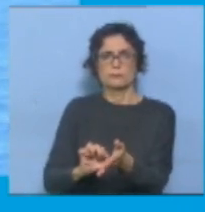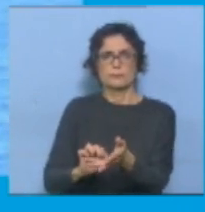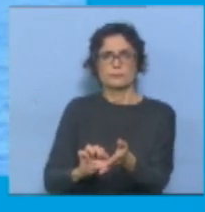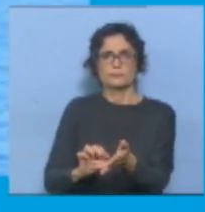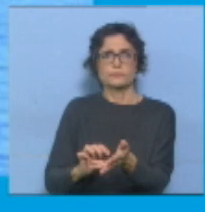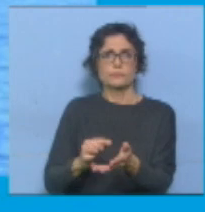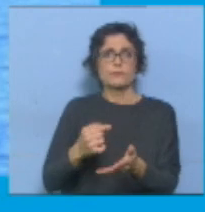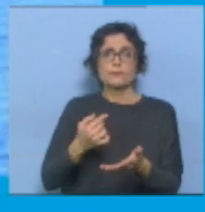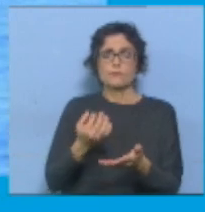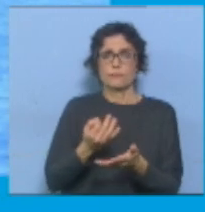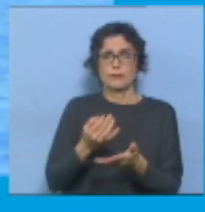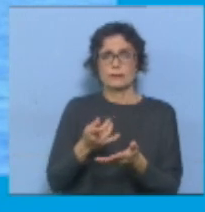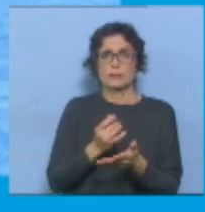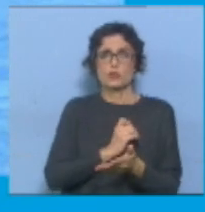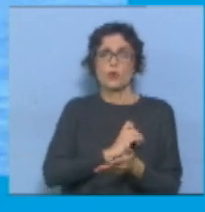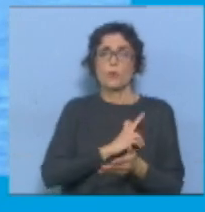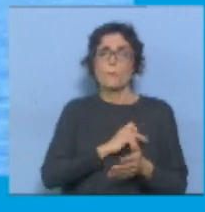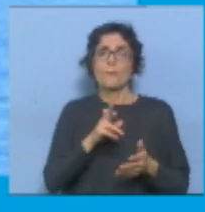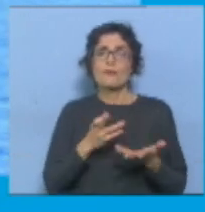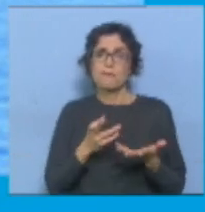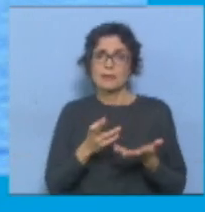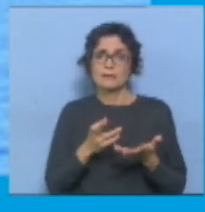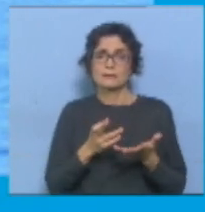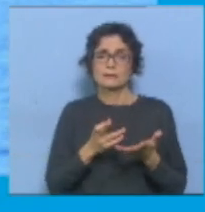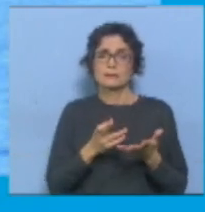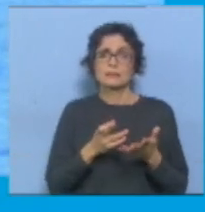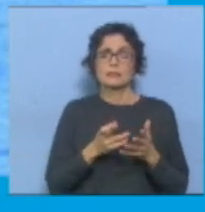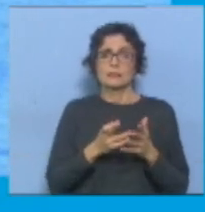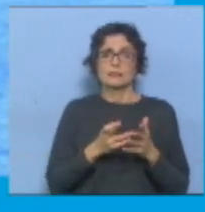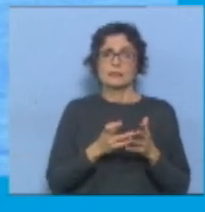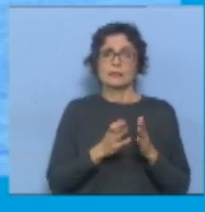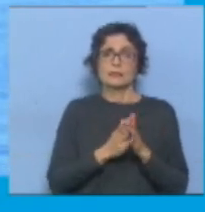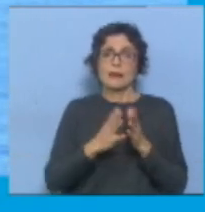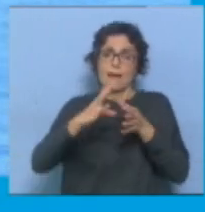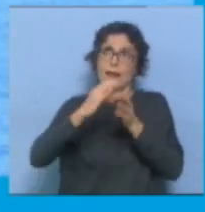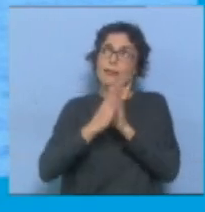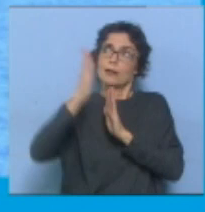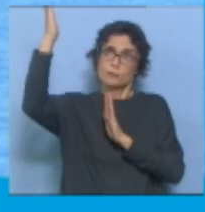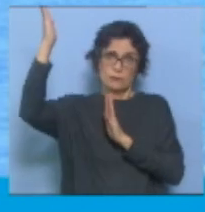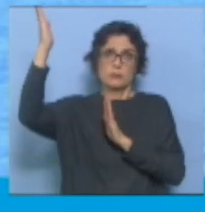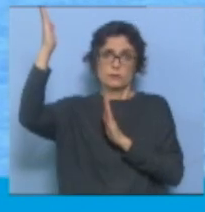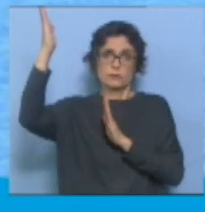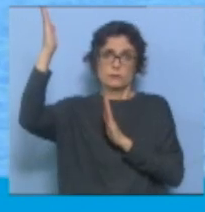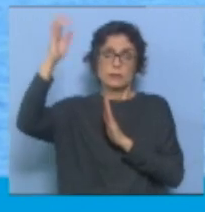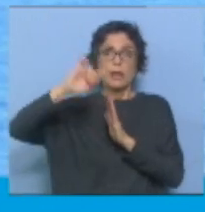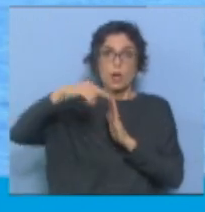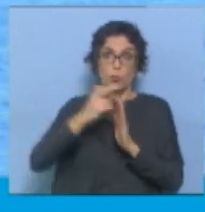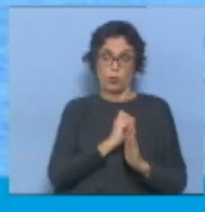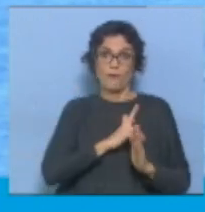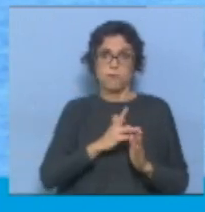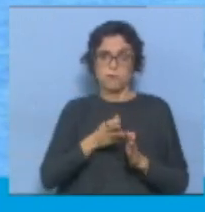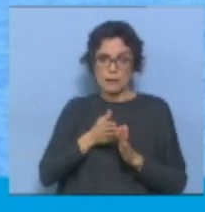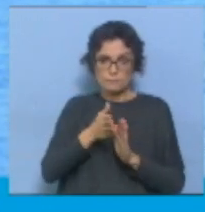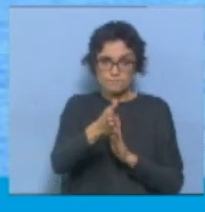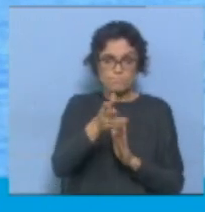a vertente horizontal da fé. Existe uma vertente vertical, que é de ligação a Deus, e depois existe esta outra vertente, a dimensão